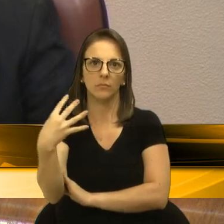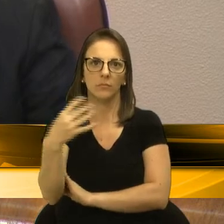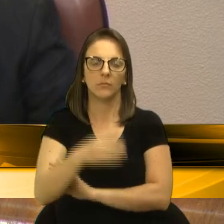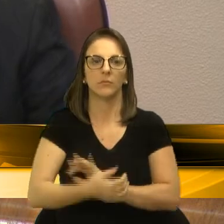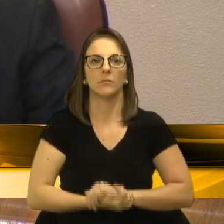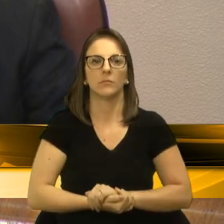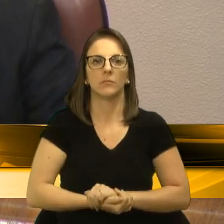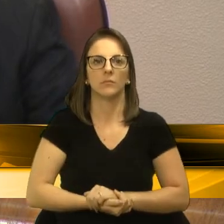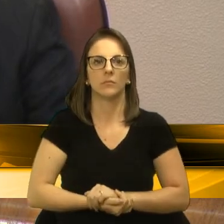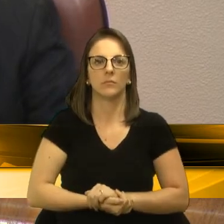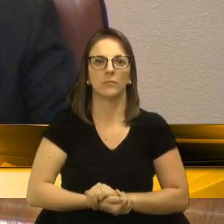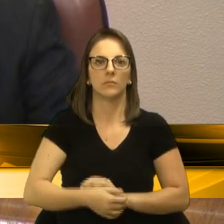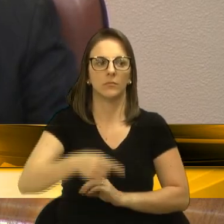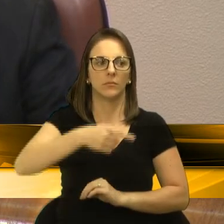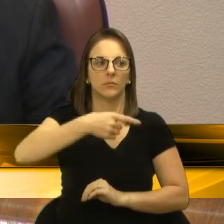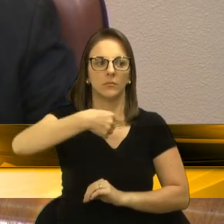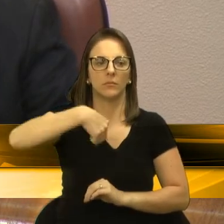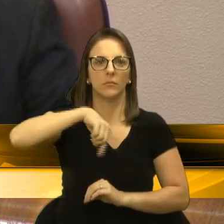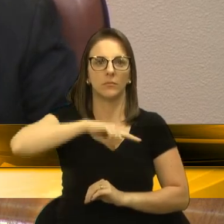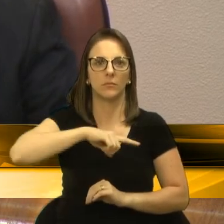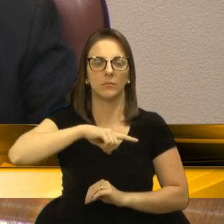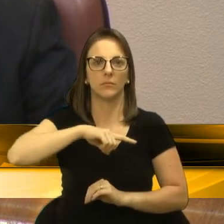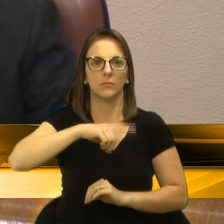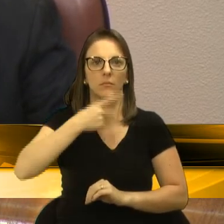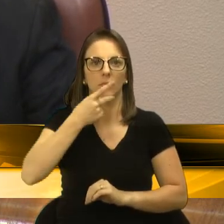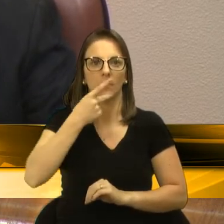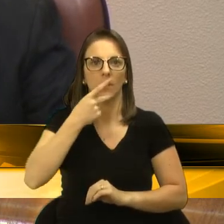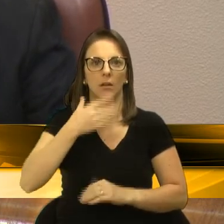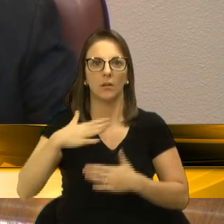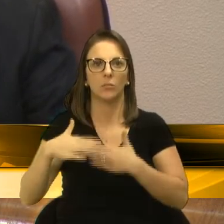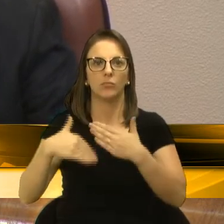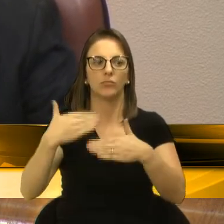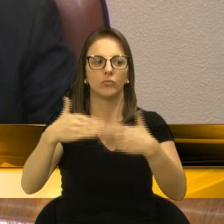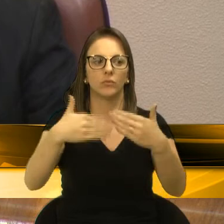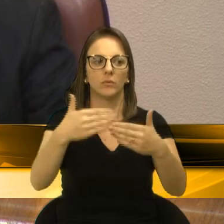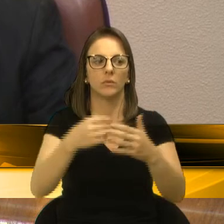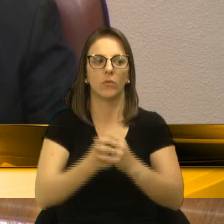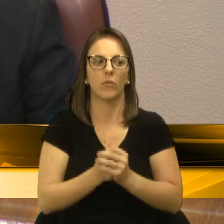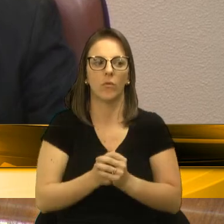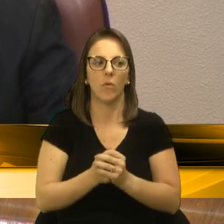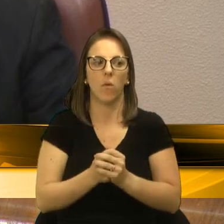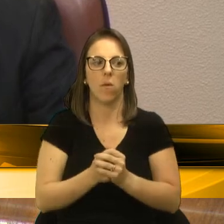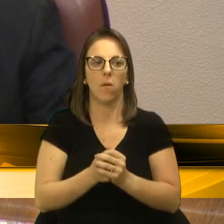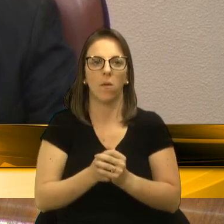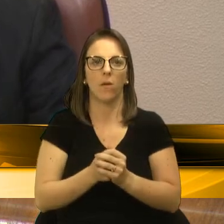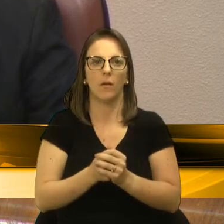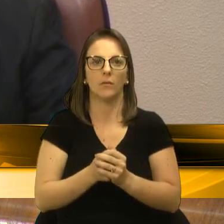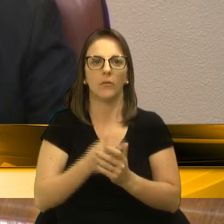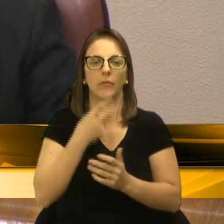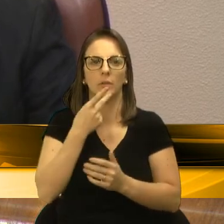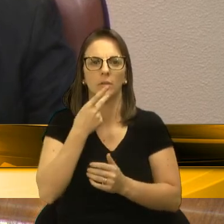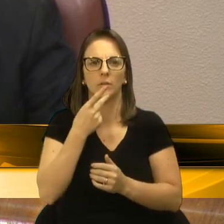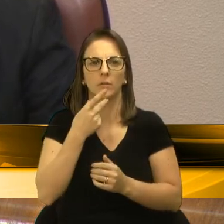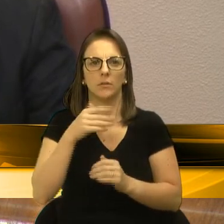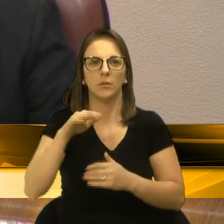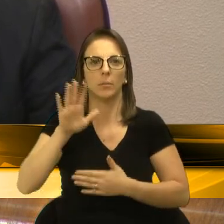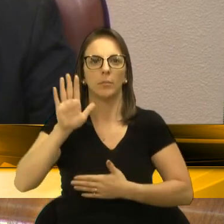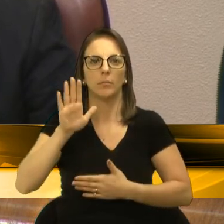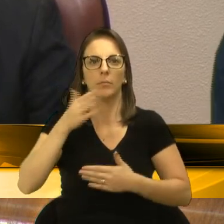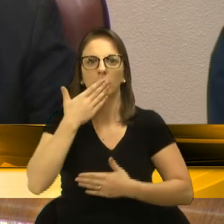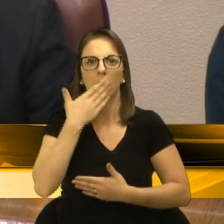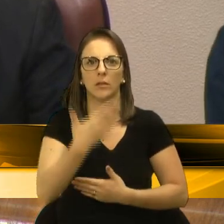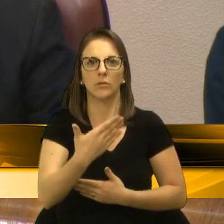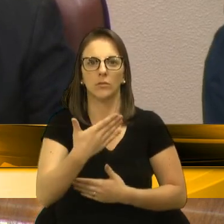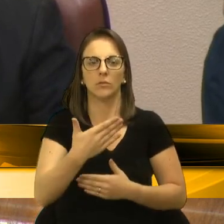submetemos à apreciação a prorrogação da sessão até o final da ordem do dia. Em votação, solicito aos vereadores que registrem